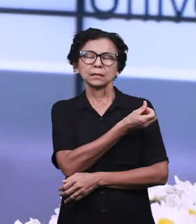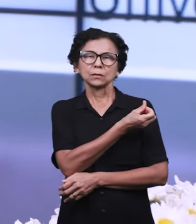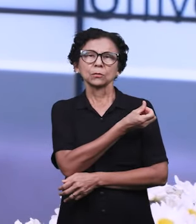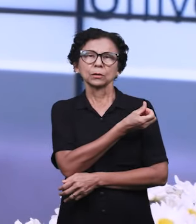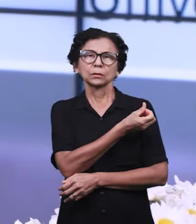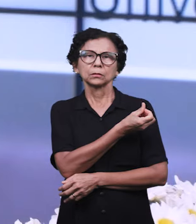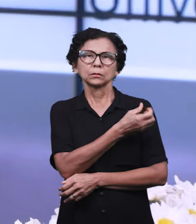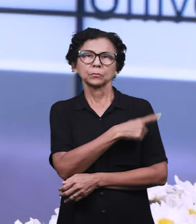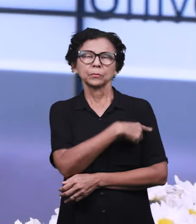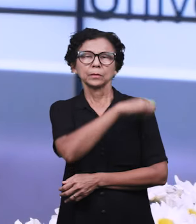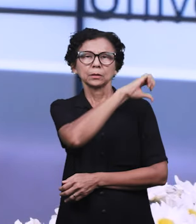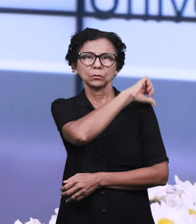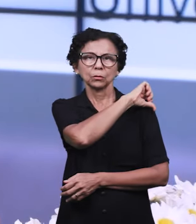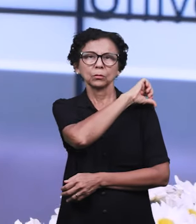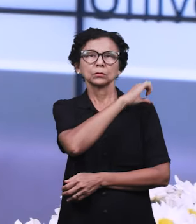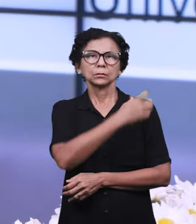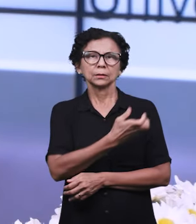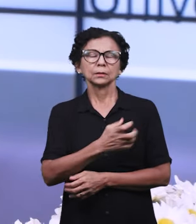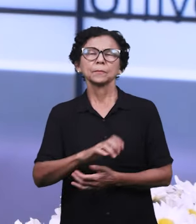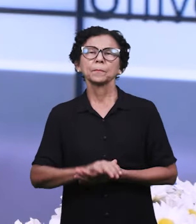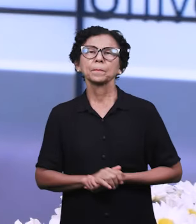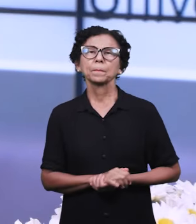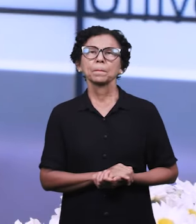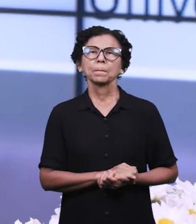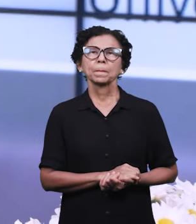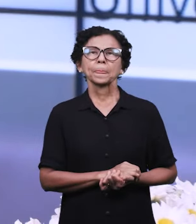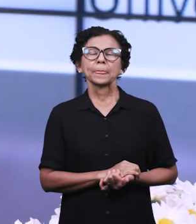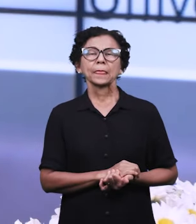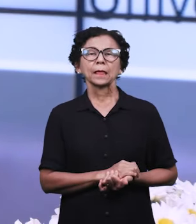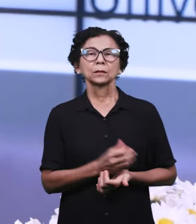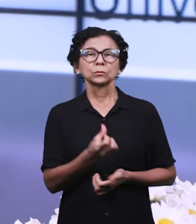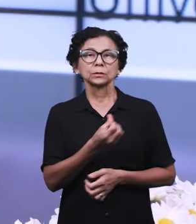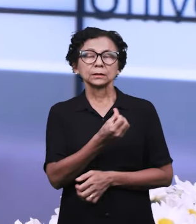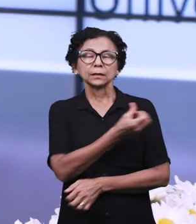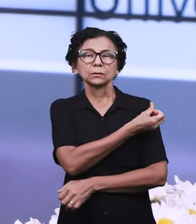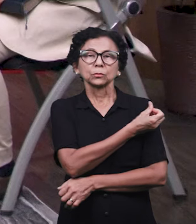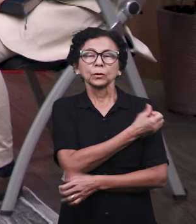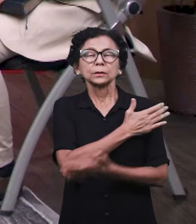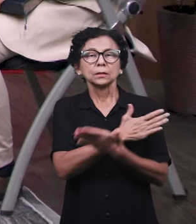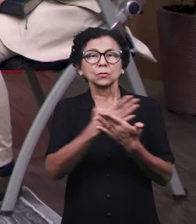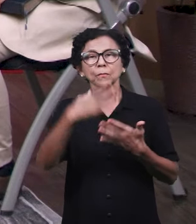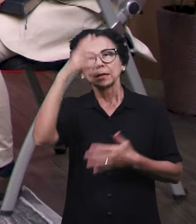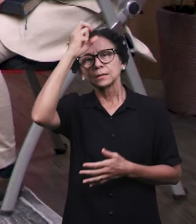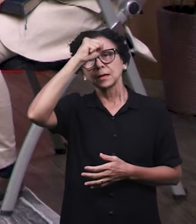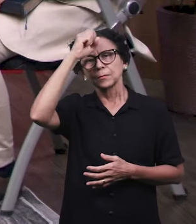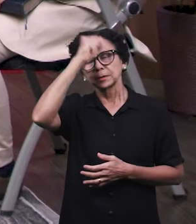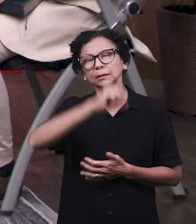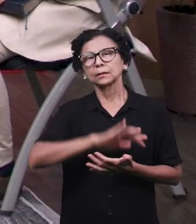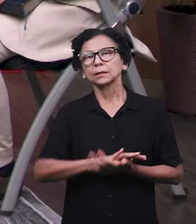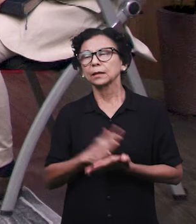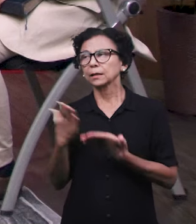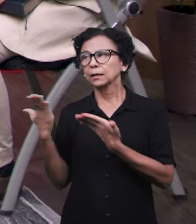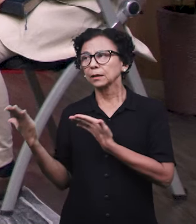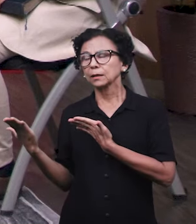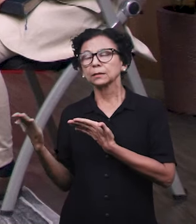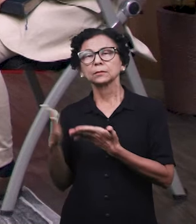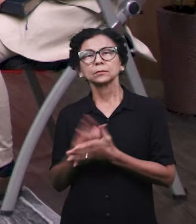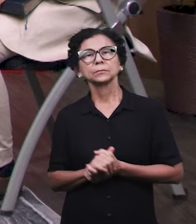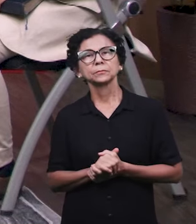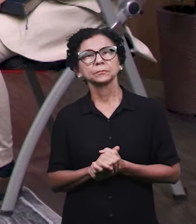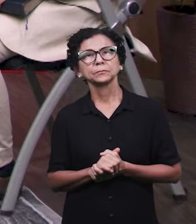Essa aprendizagem é importante para os nossos filhos? Sim, é muito importante do ponto de